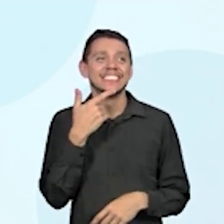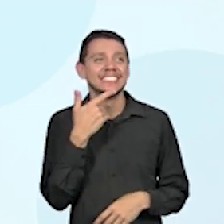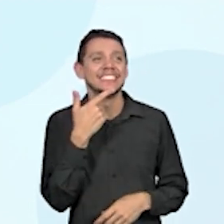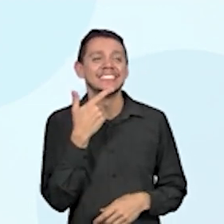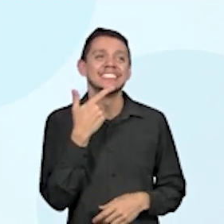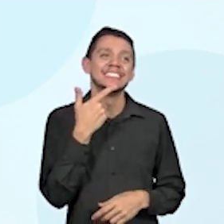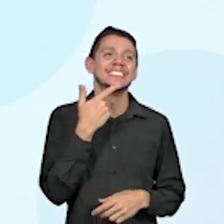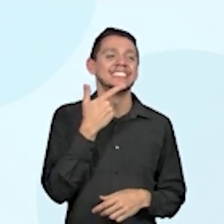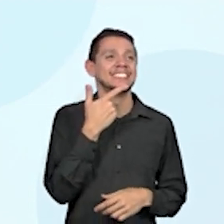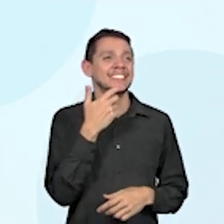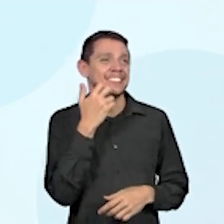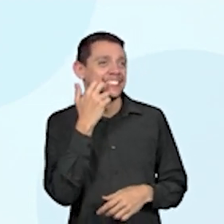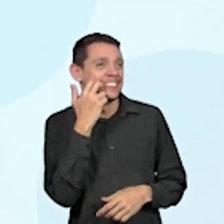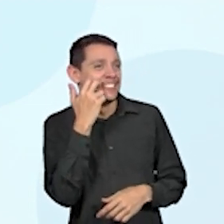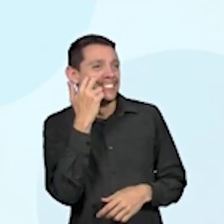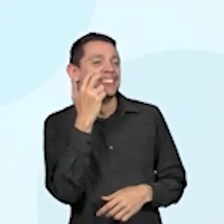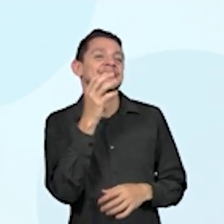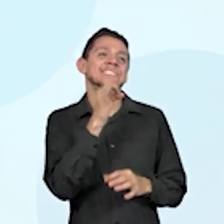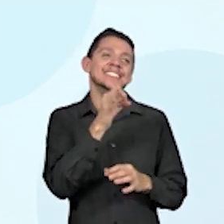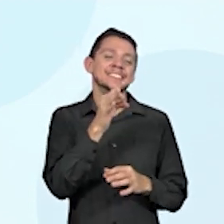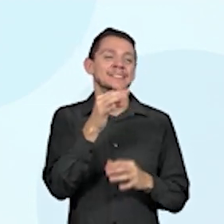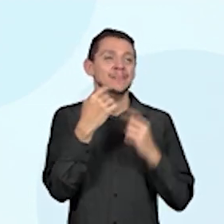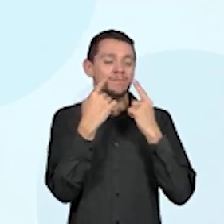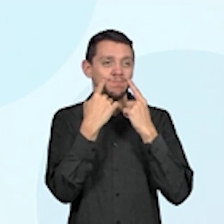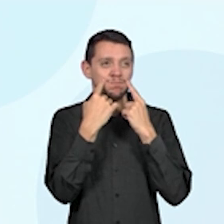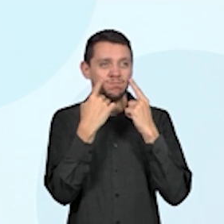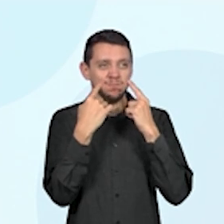Meio envergonhado, né? E a minha bochecha